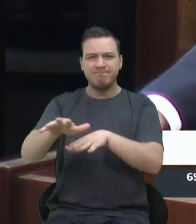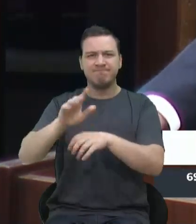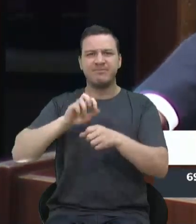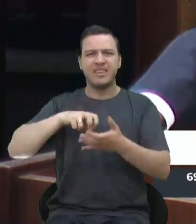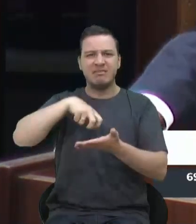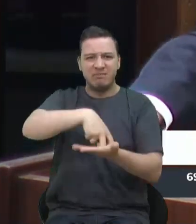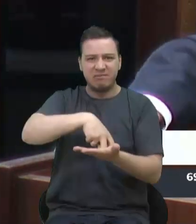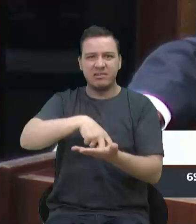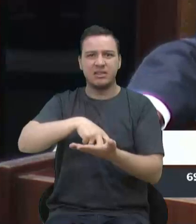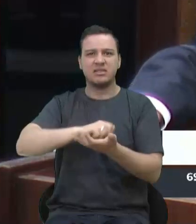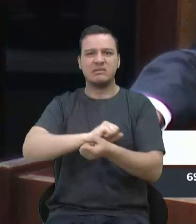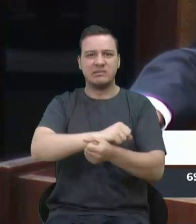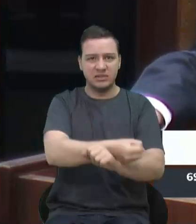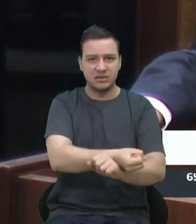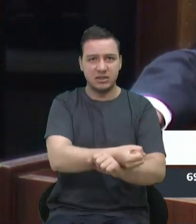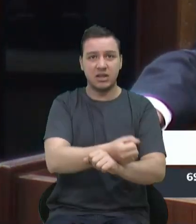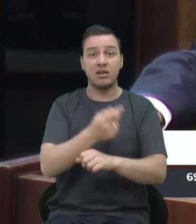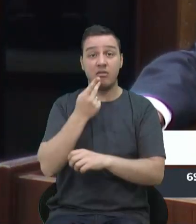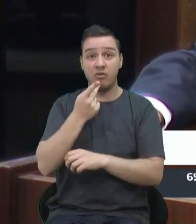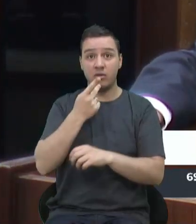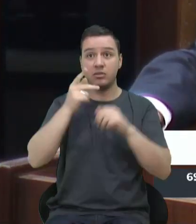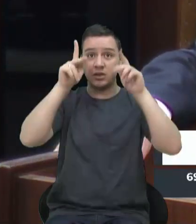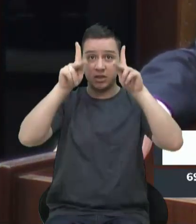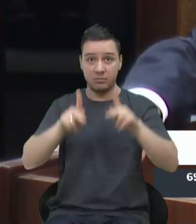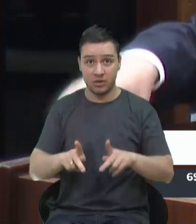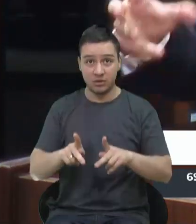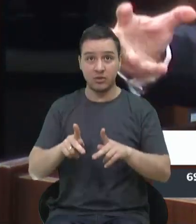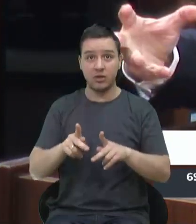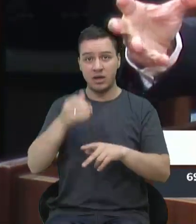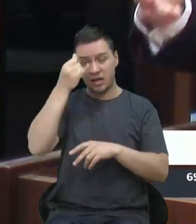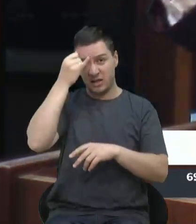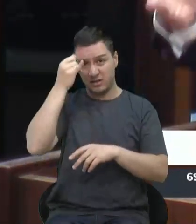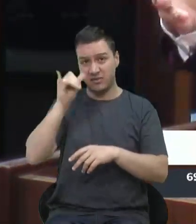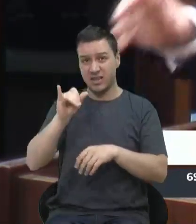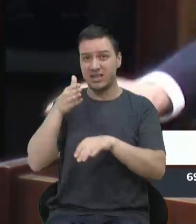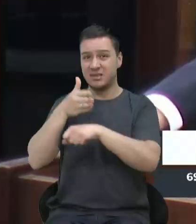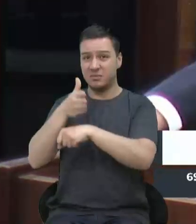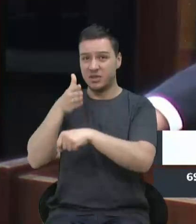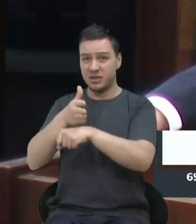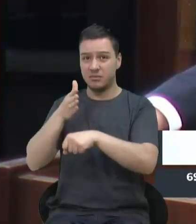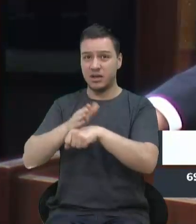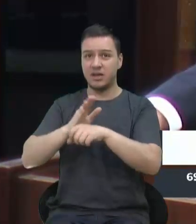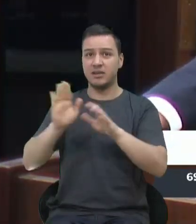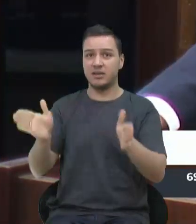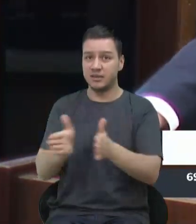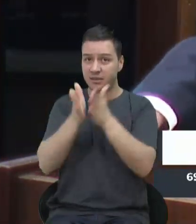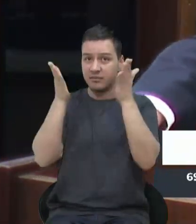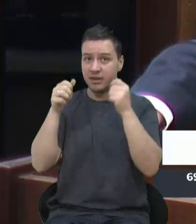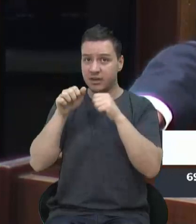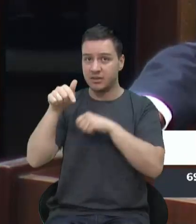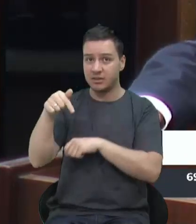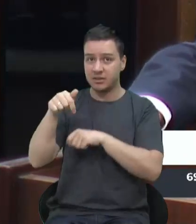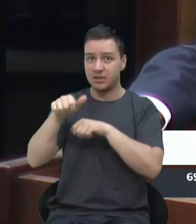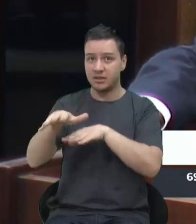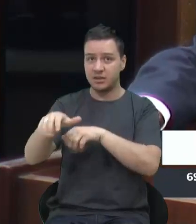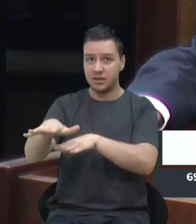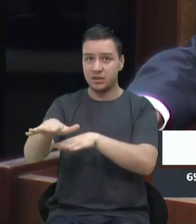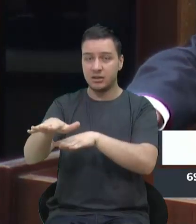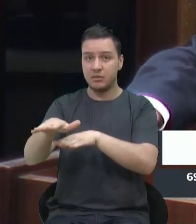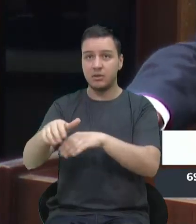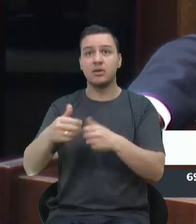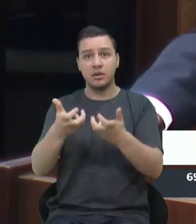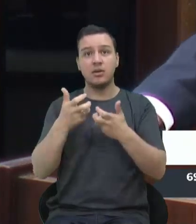que boicotasse os festejos da Semana da Pátria. Aqui, o que eu quero trazer para Vossas Excelências é